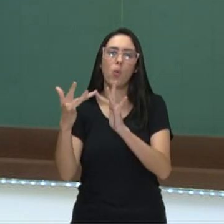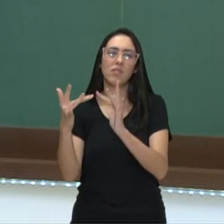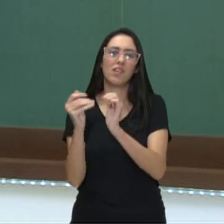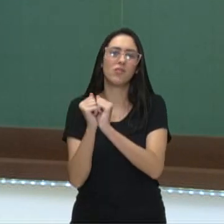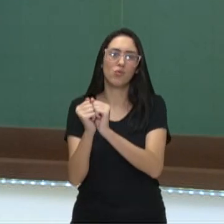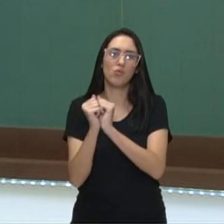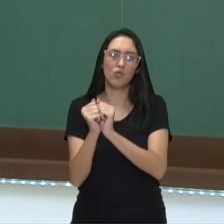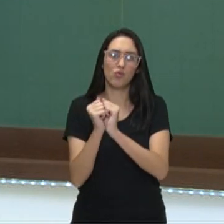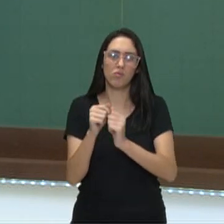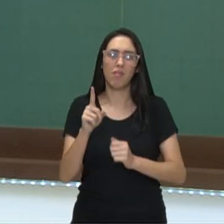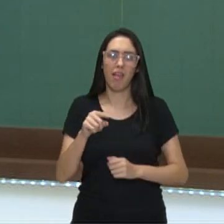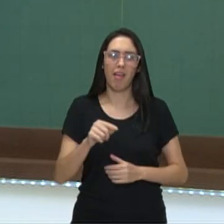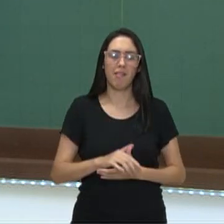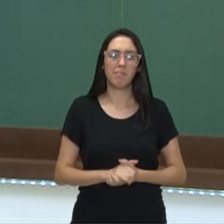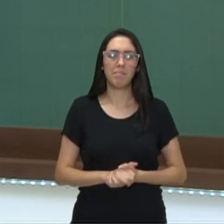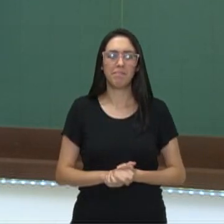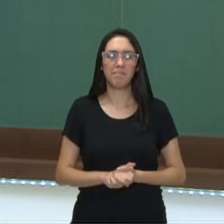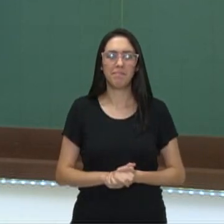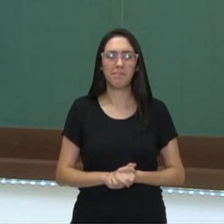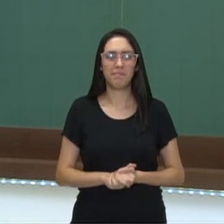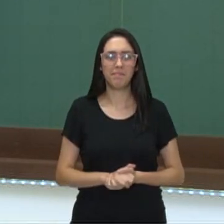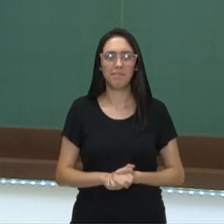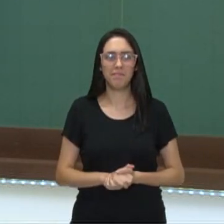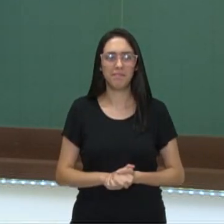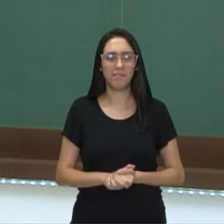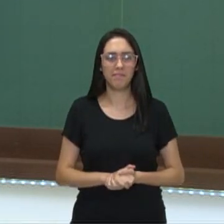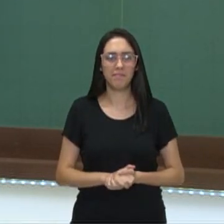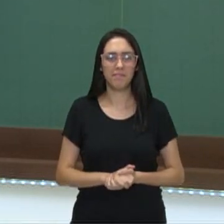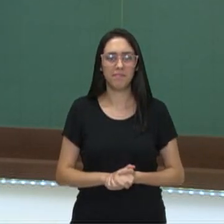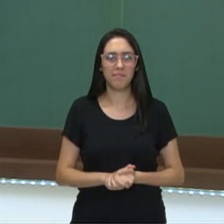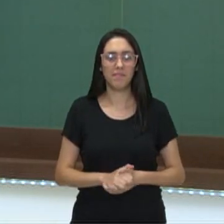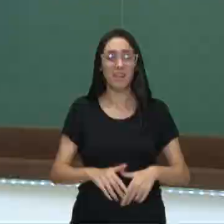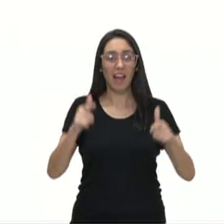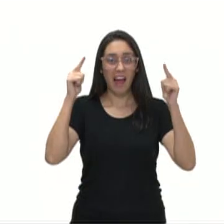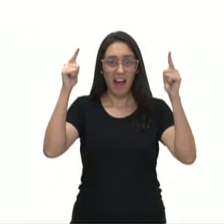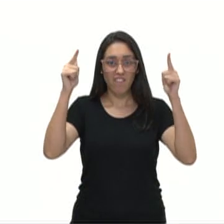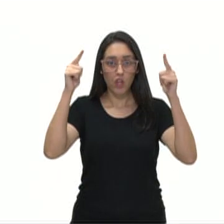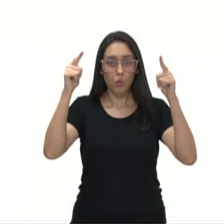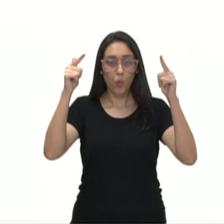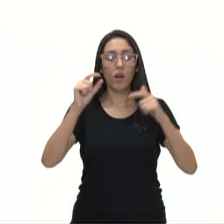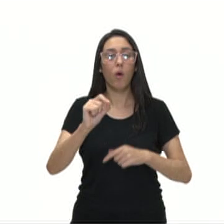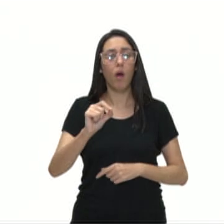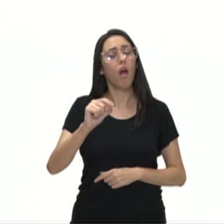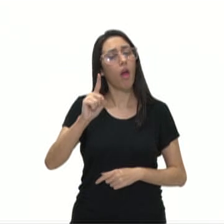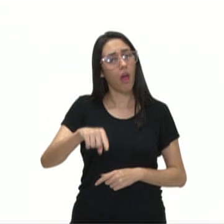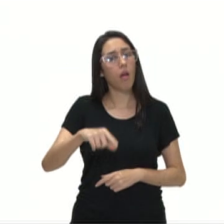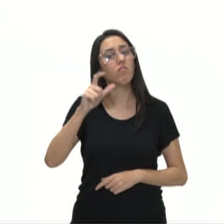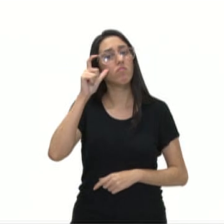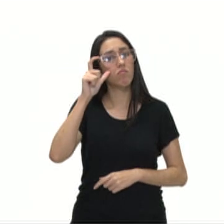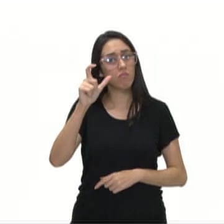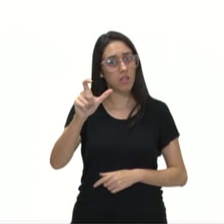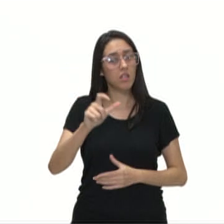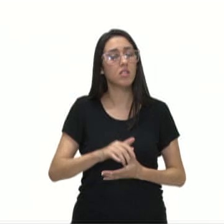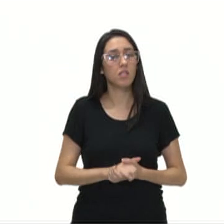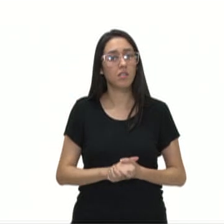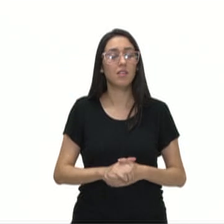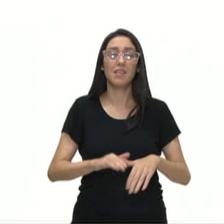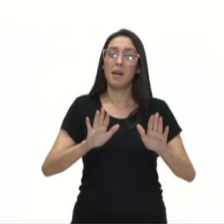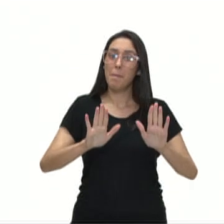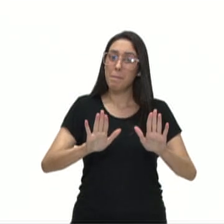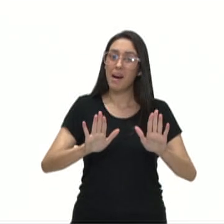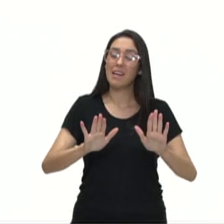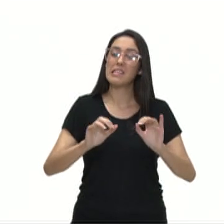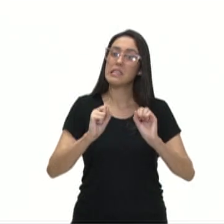nossa prática de aventura, ok? A aventura é bastante interessante, mas pode ser